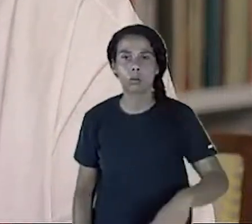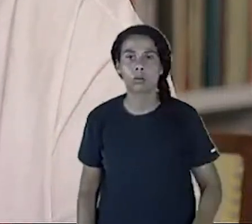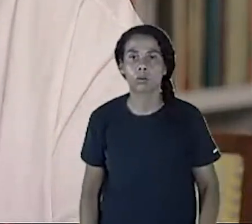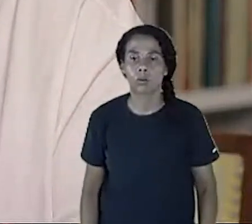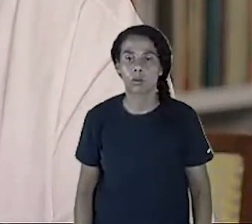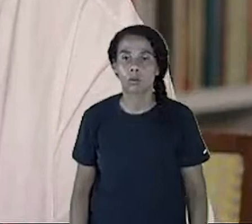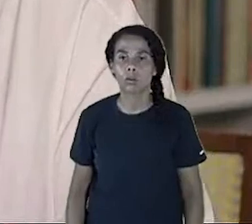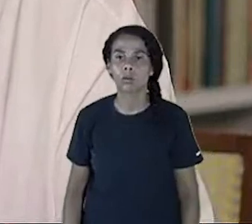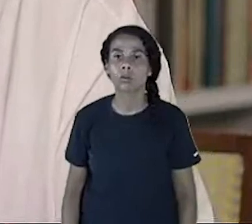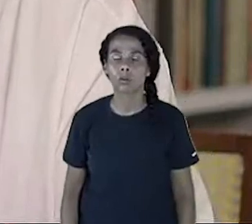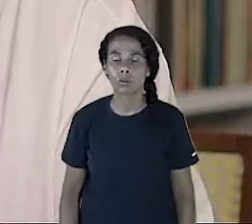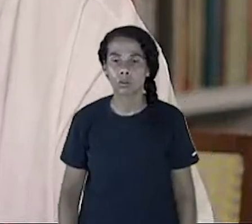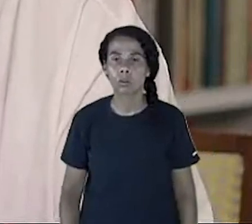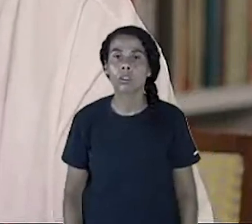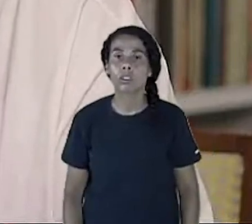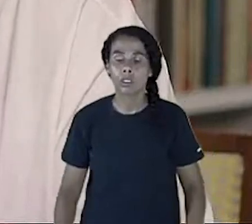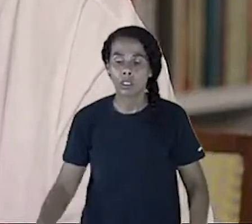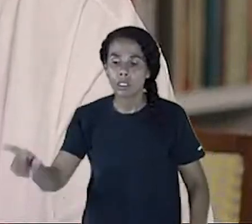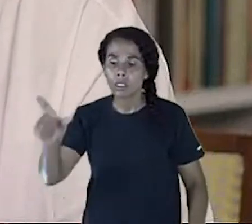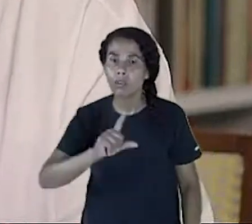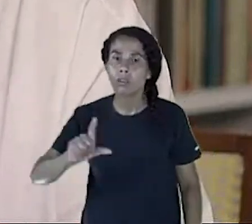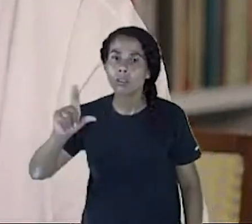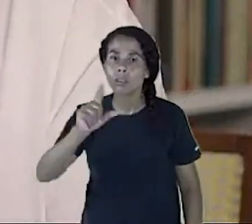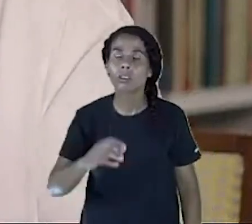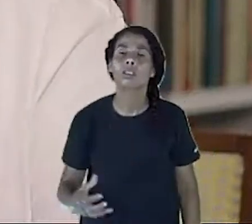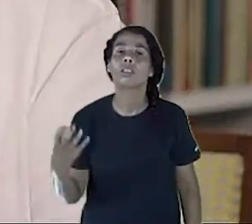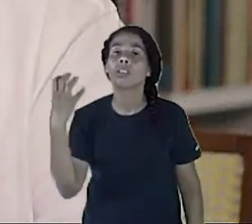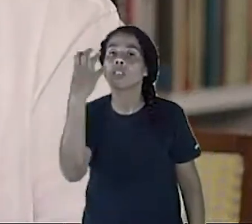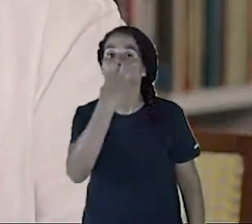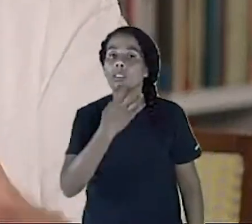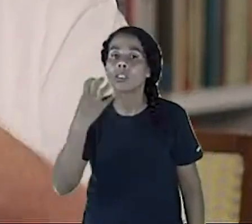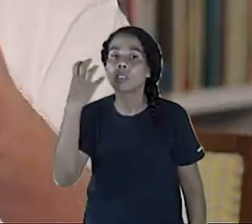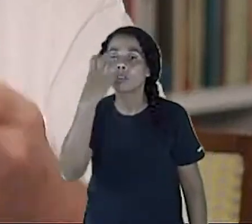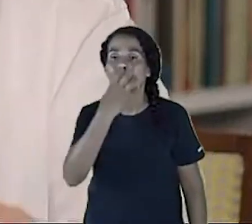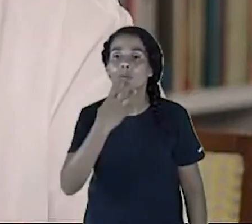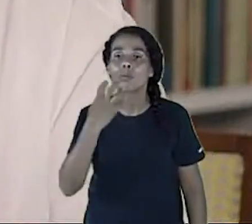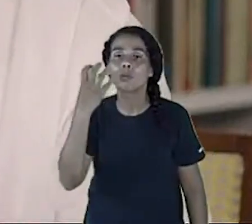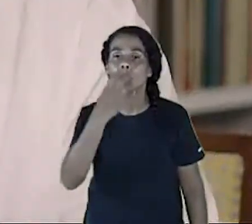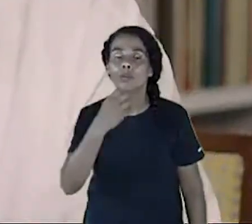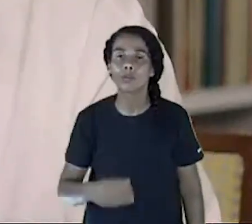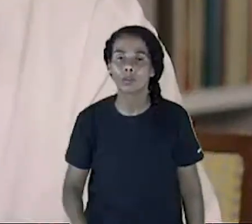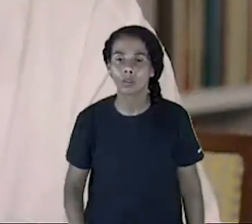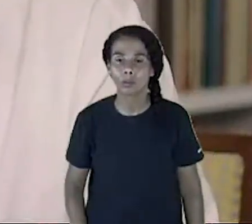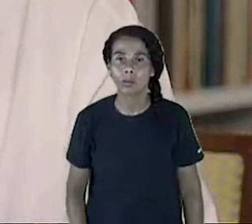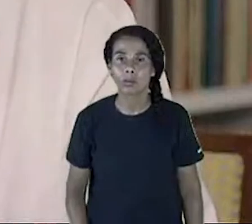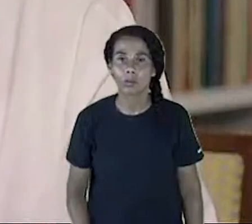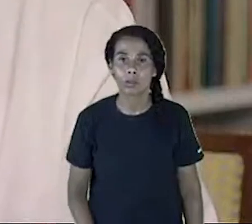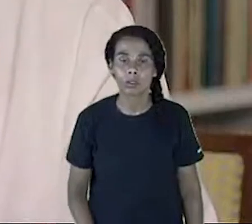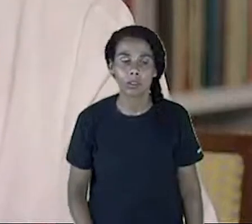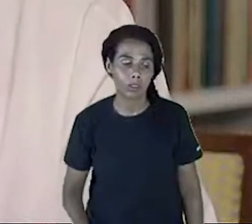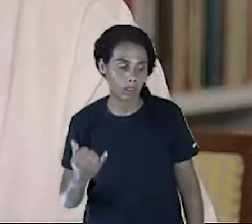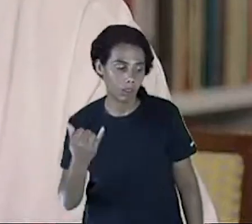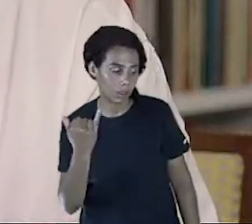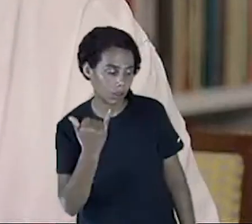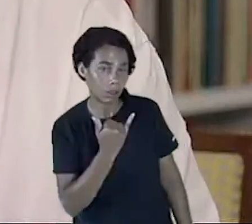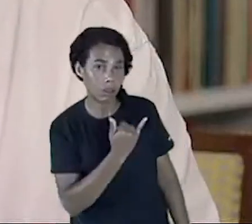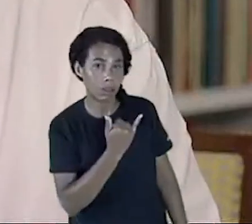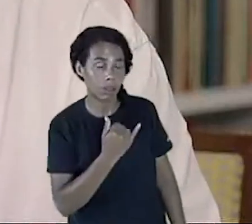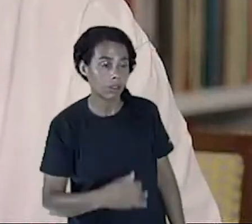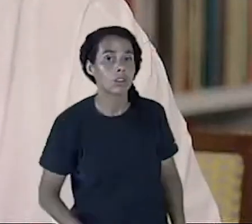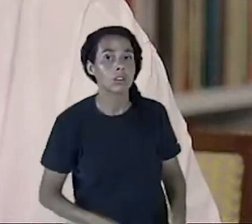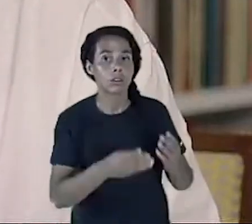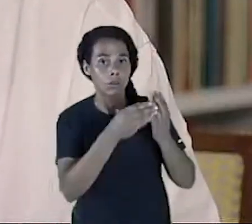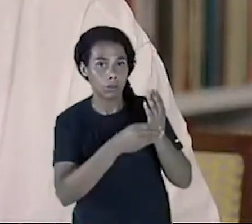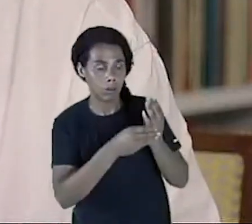literatura. Os seus poemas, o Bené deixou isso muito claro nos livros, né? Os